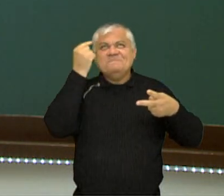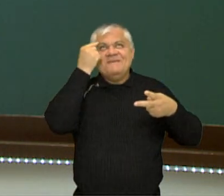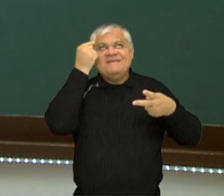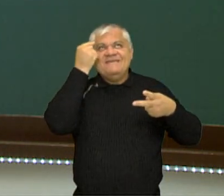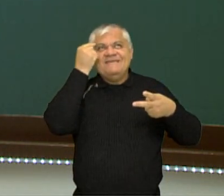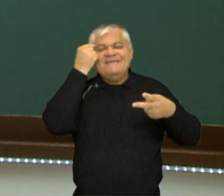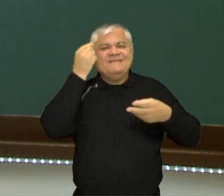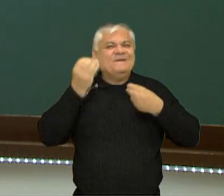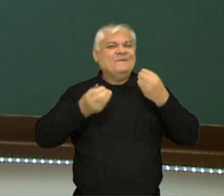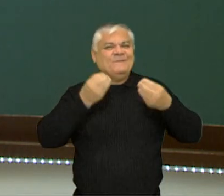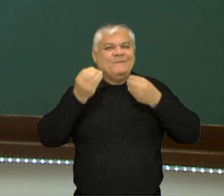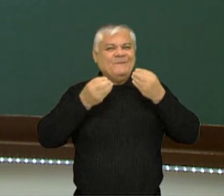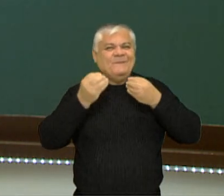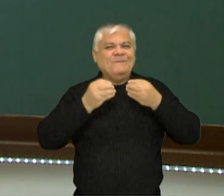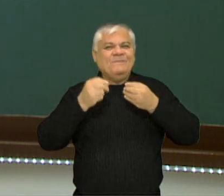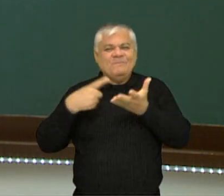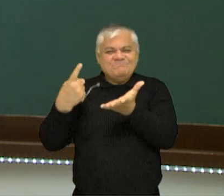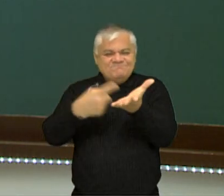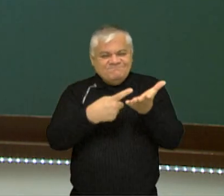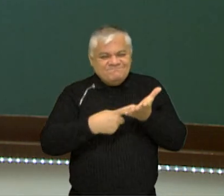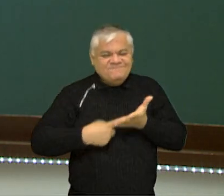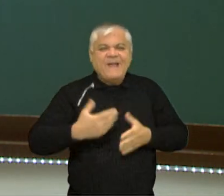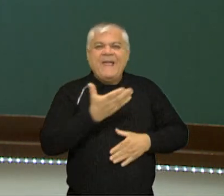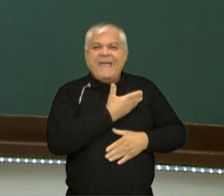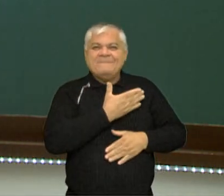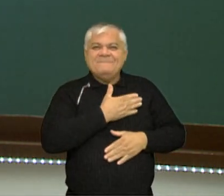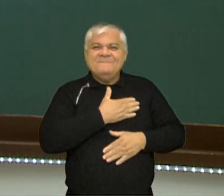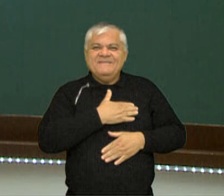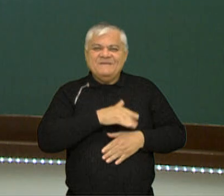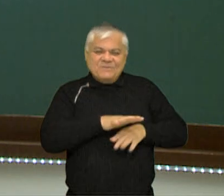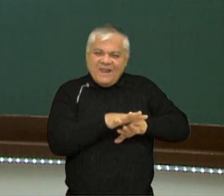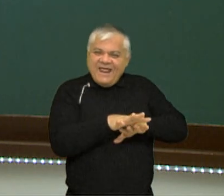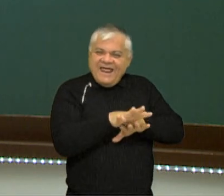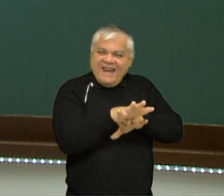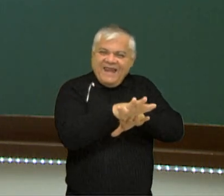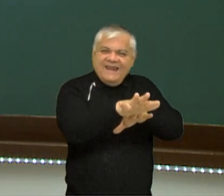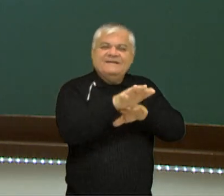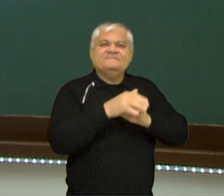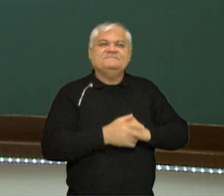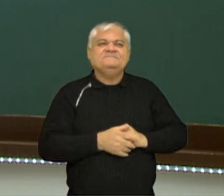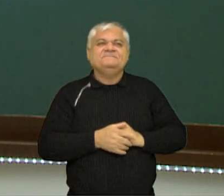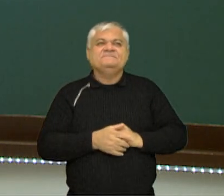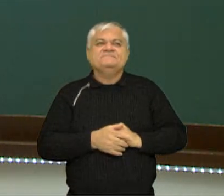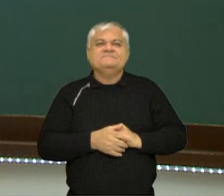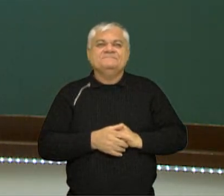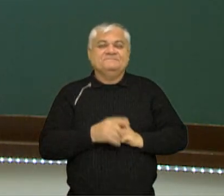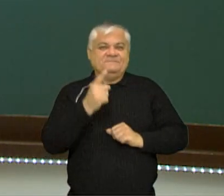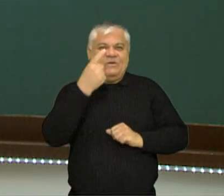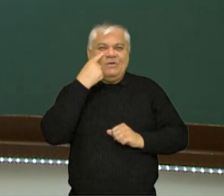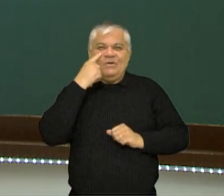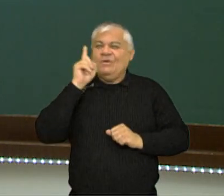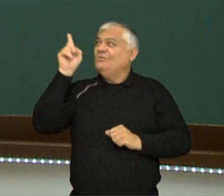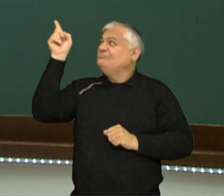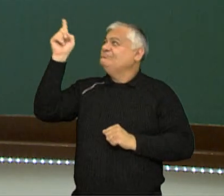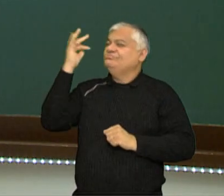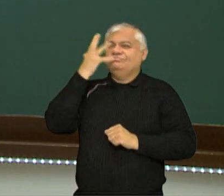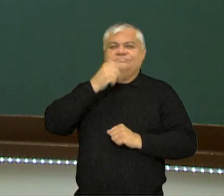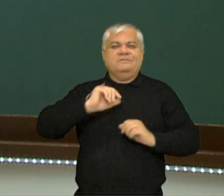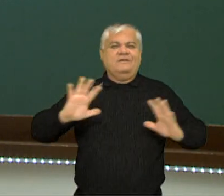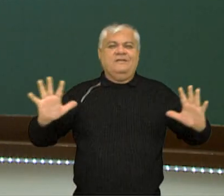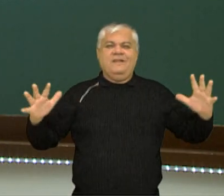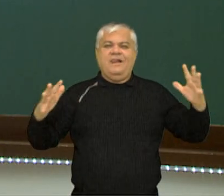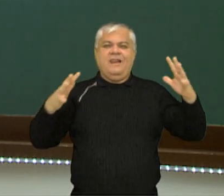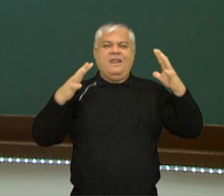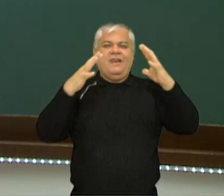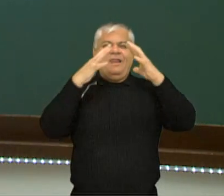pensando aí, juntar uma turma, uns amigos e fazer, tá bom? Uma delas, olha só que legal, essa entrada por